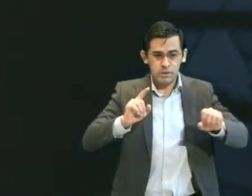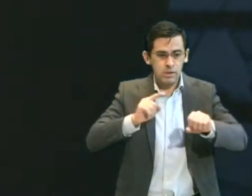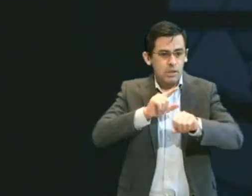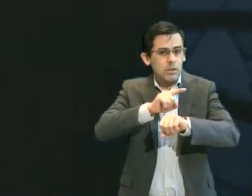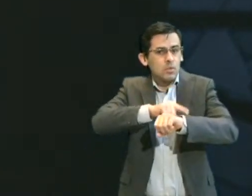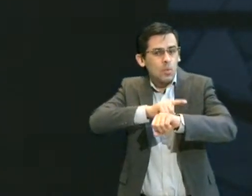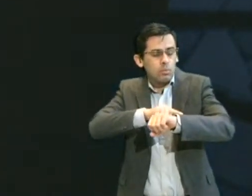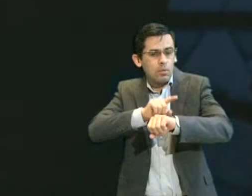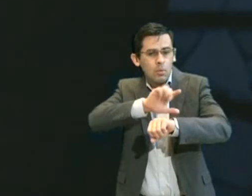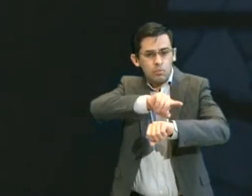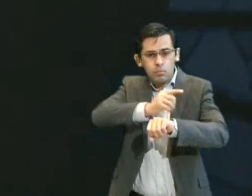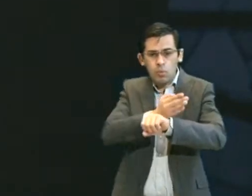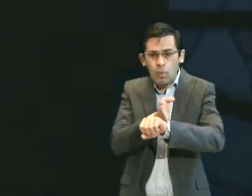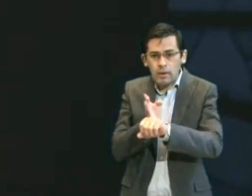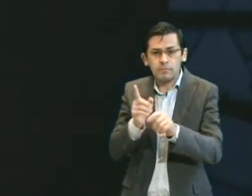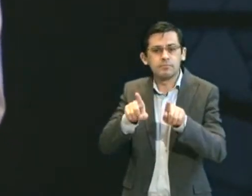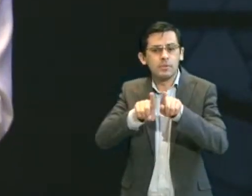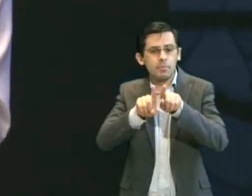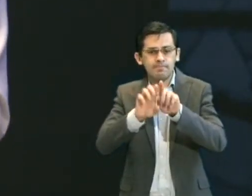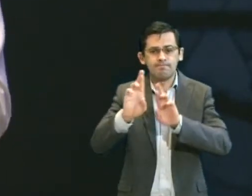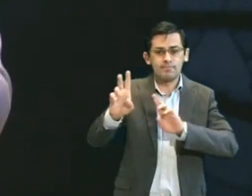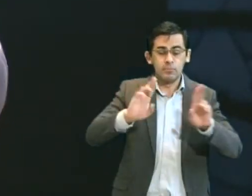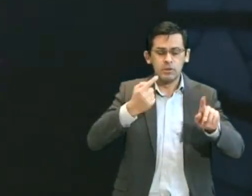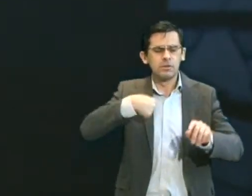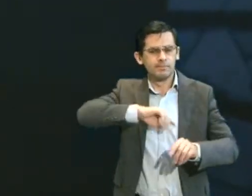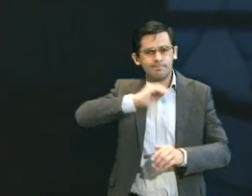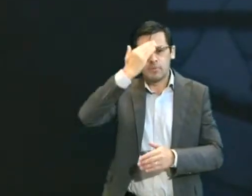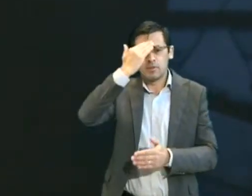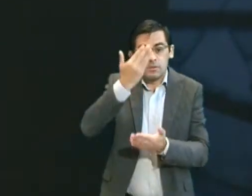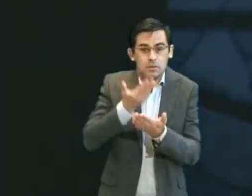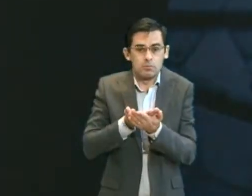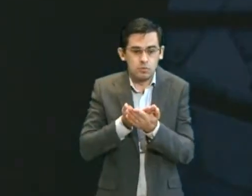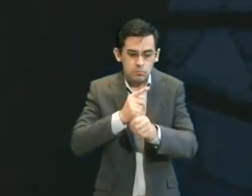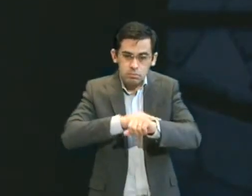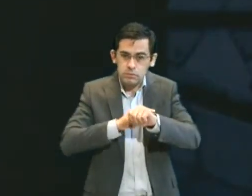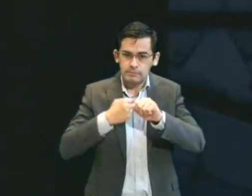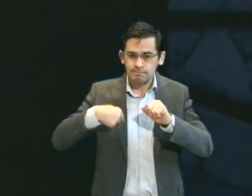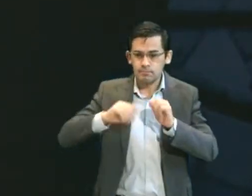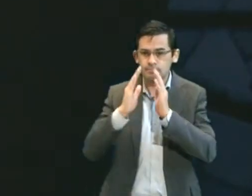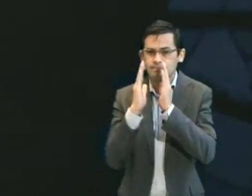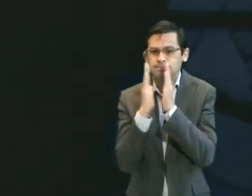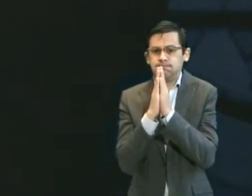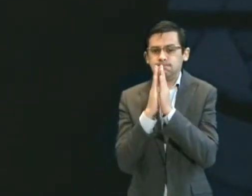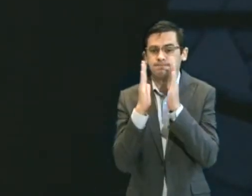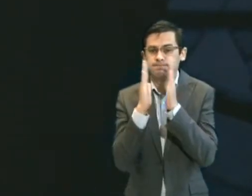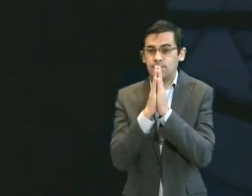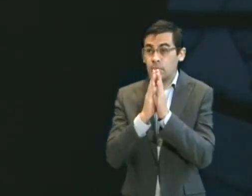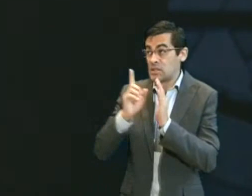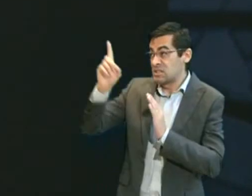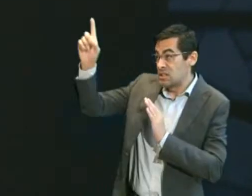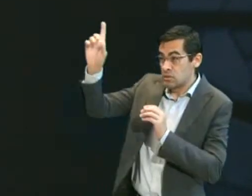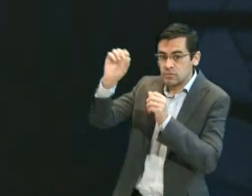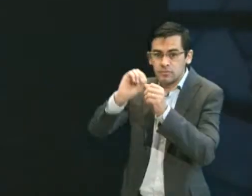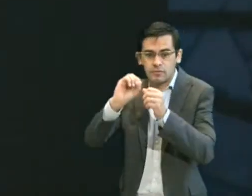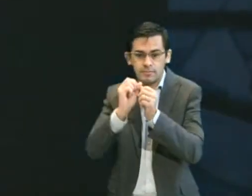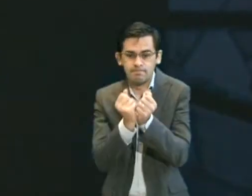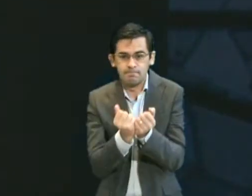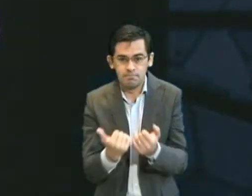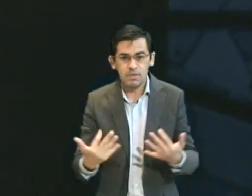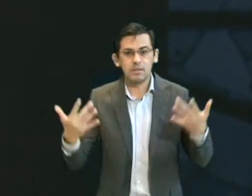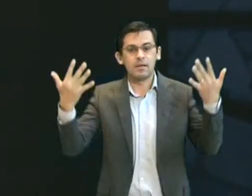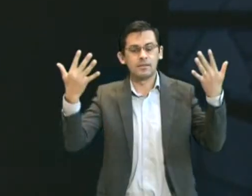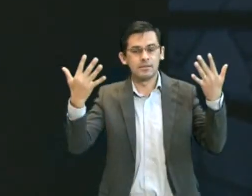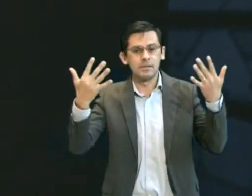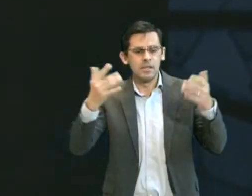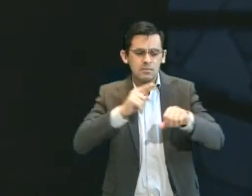horários diferentes, e nós cremos que enquanto nós orarmos, Deus vai operar milagres.